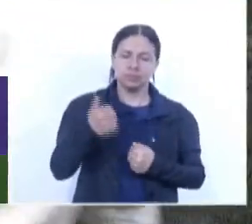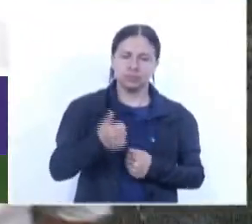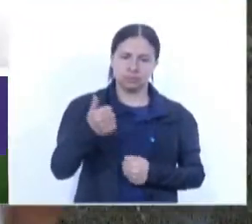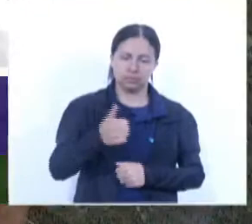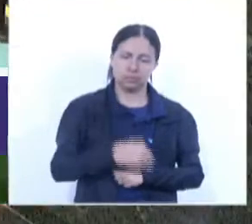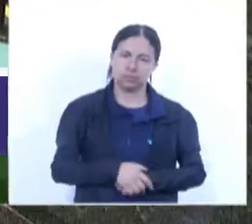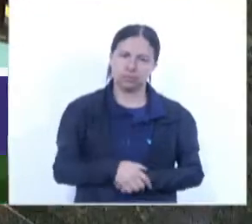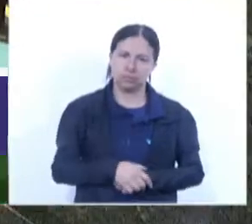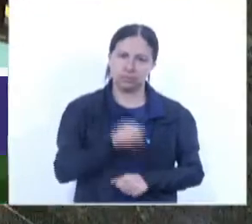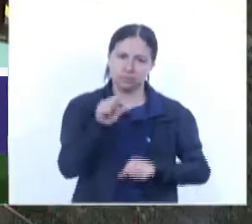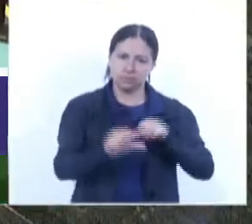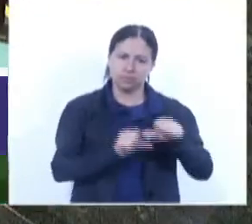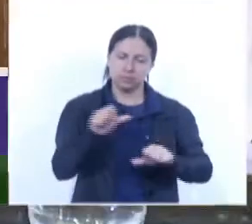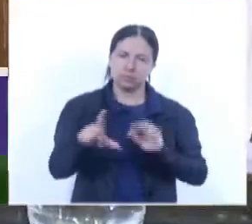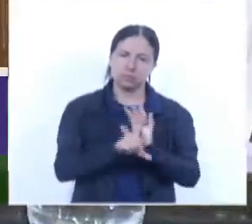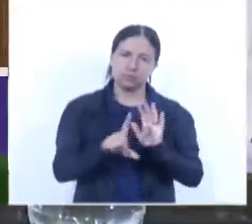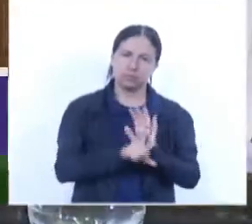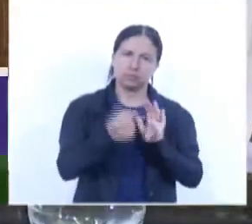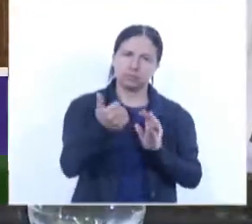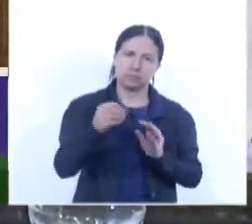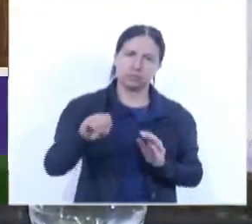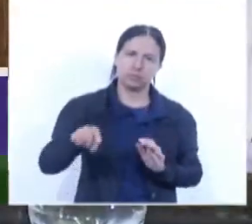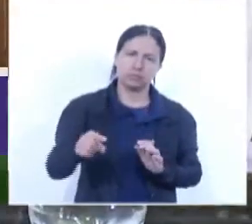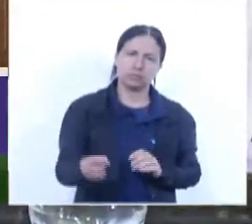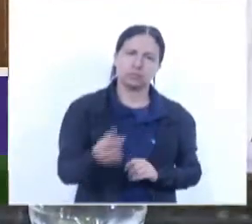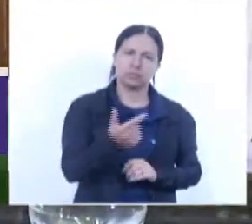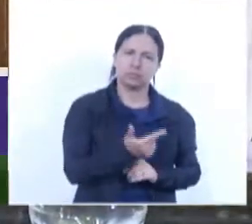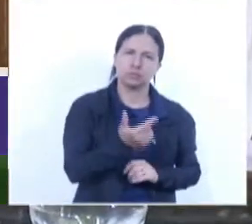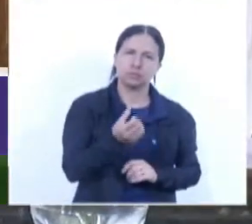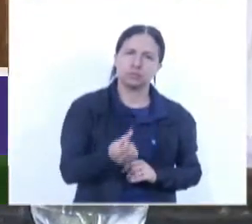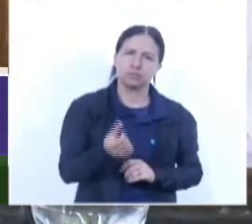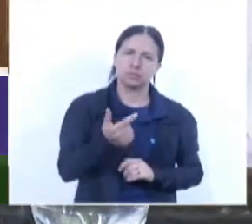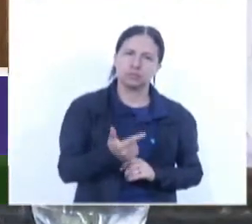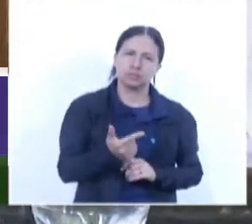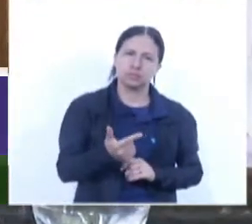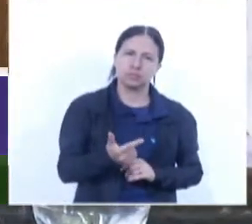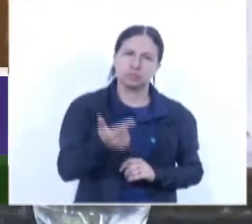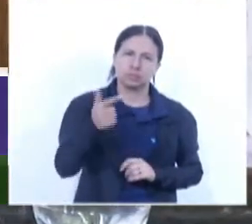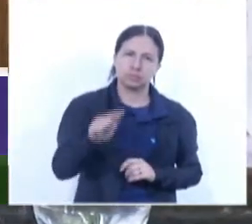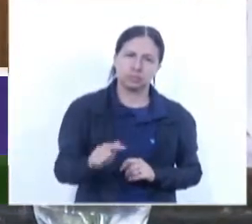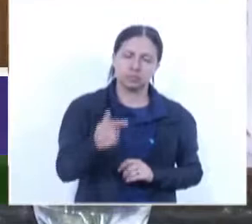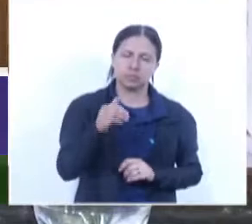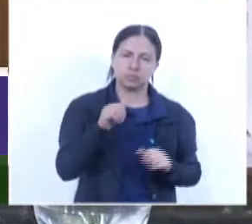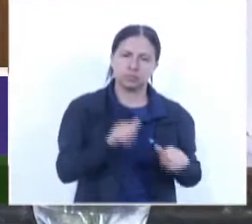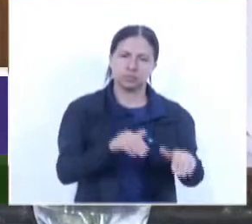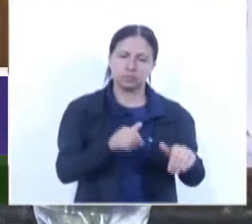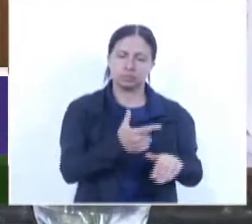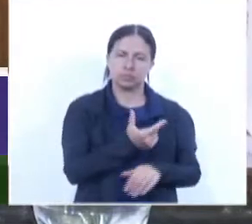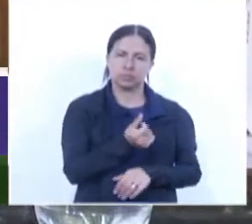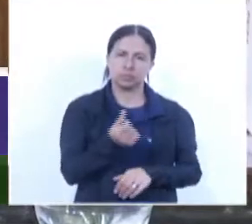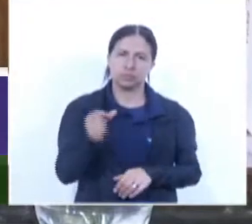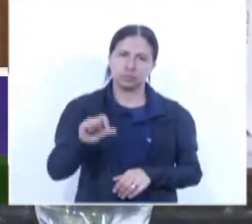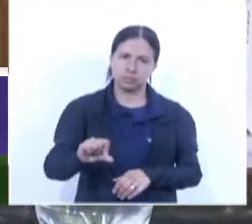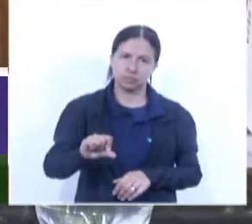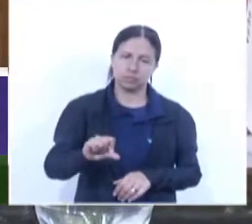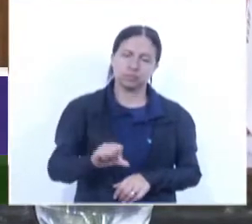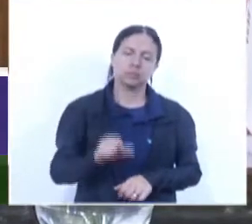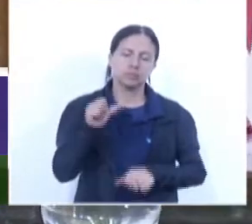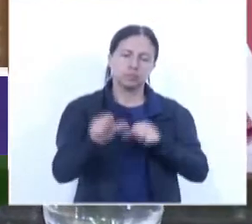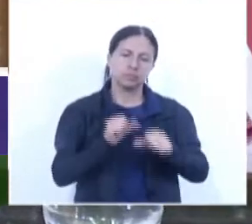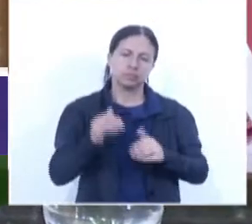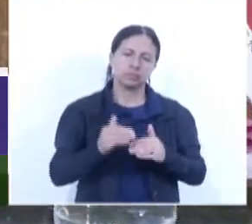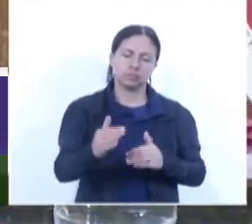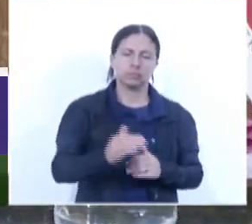fica alterada a lei 10.262 de 17 de setembro de 2009 e suas